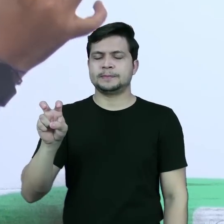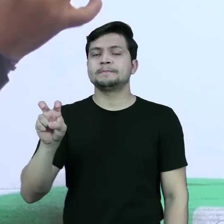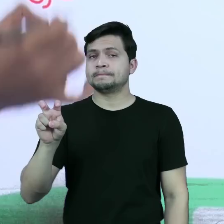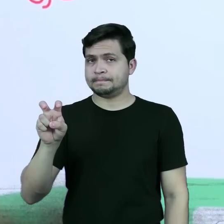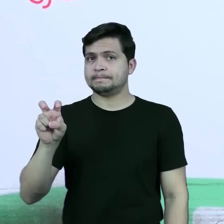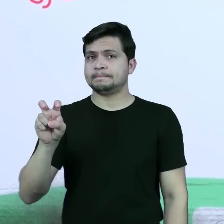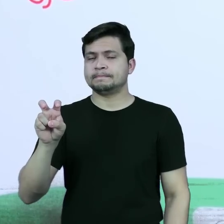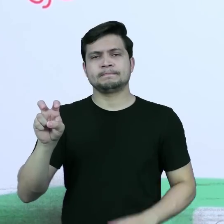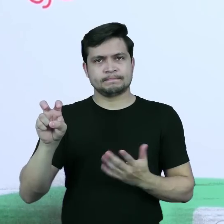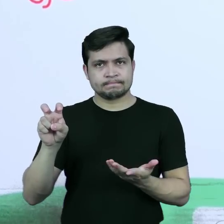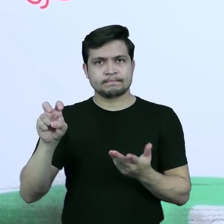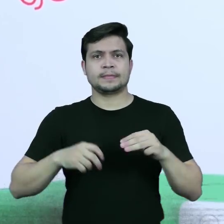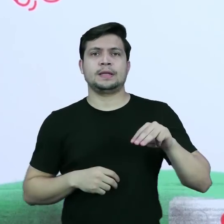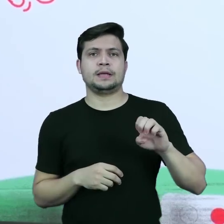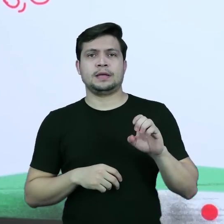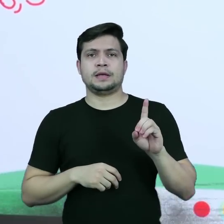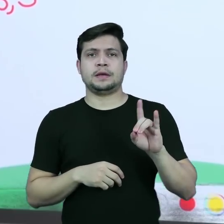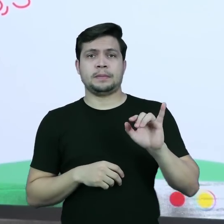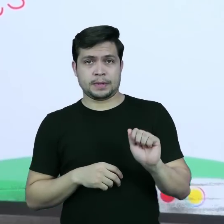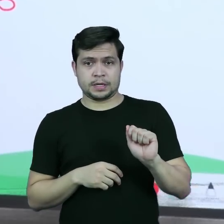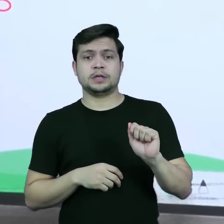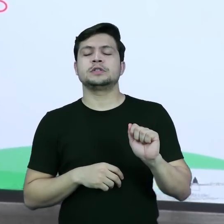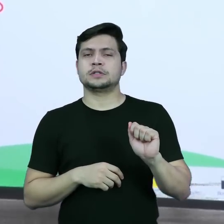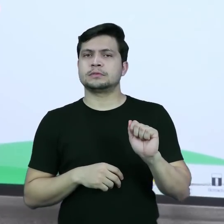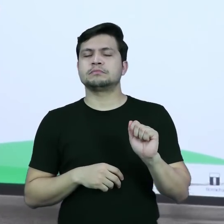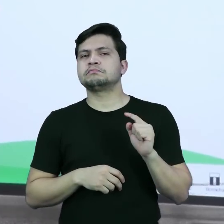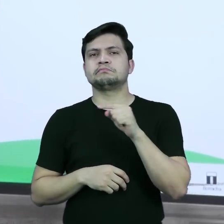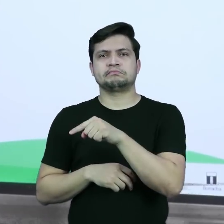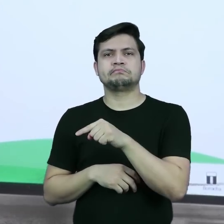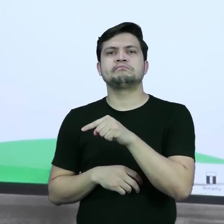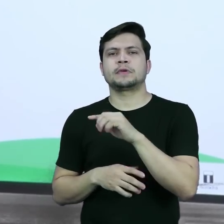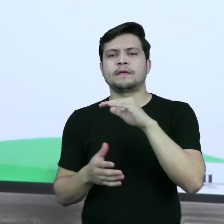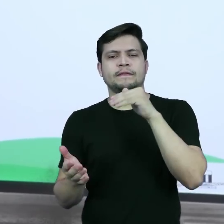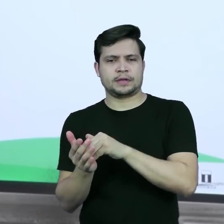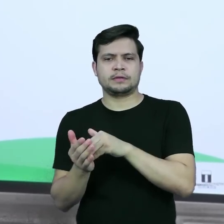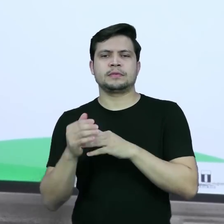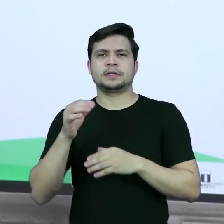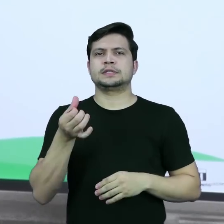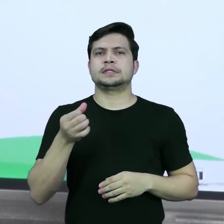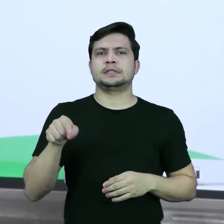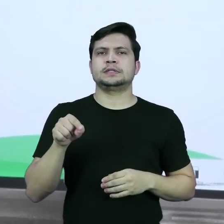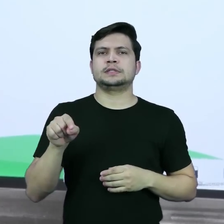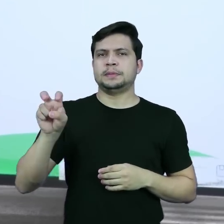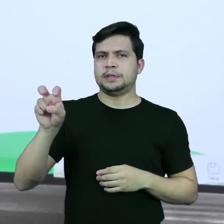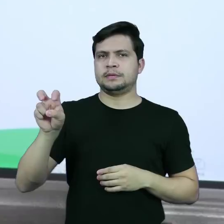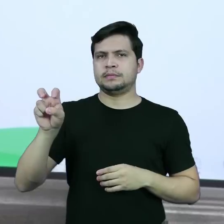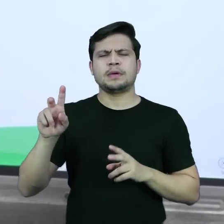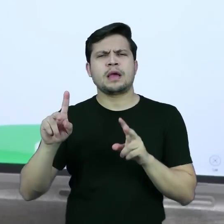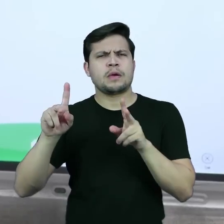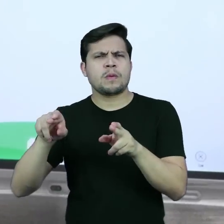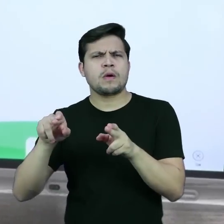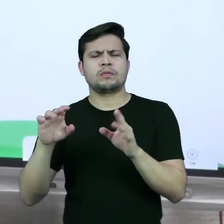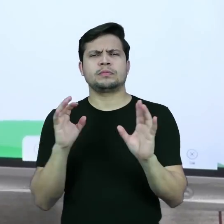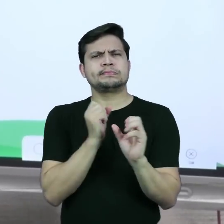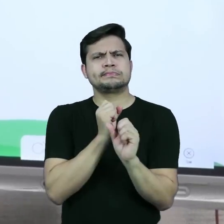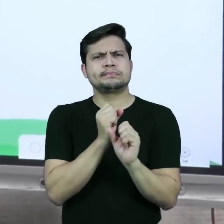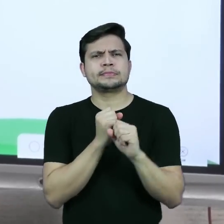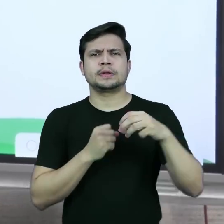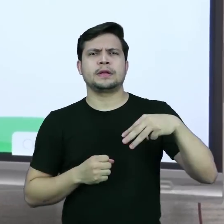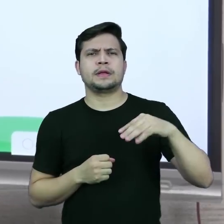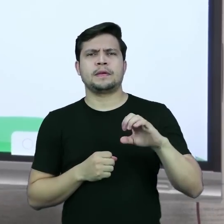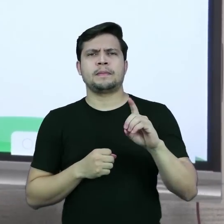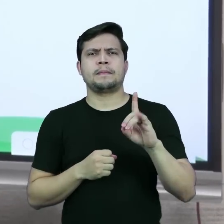6, mais 8, mais 5, mais 7, dividido pela quantidade de valores que nós temos. No